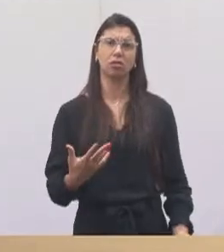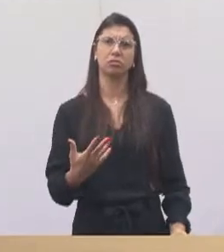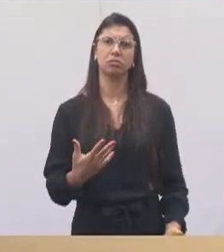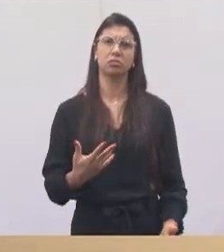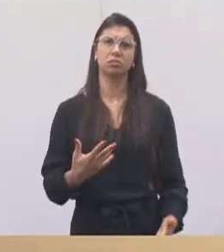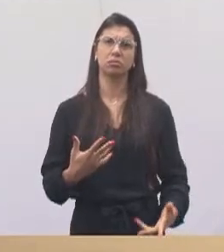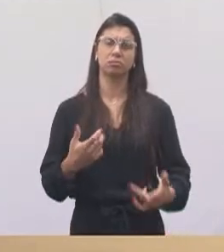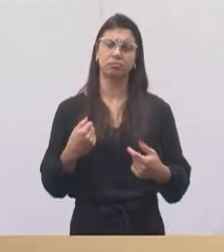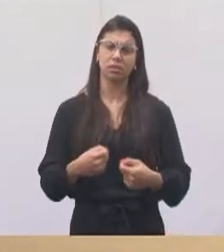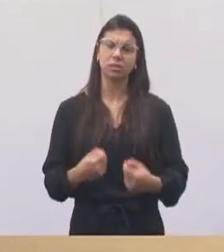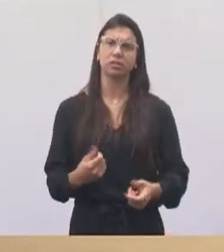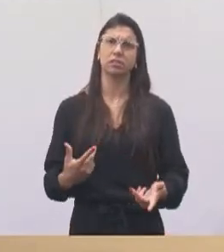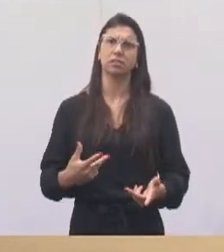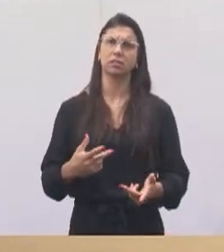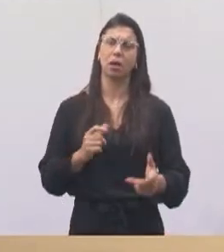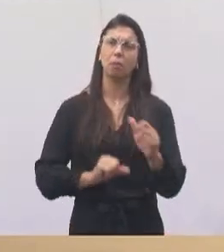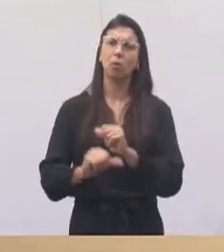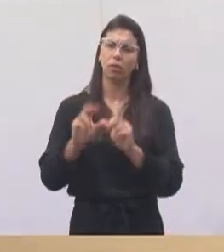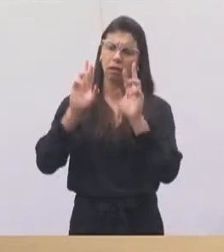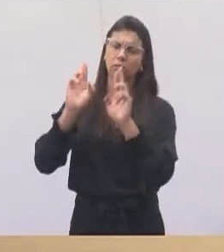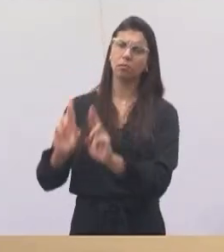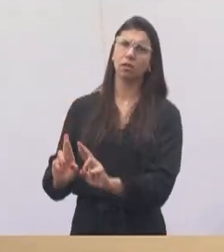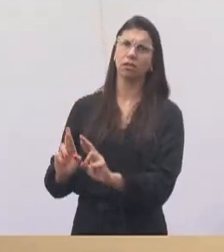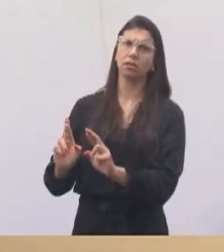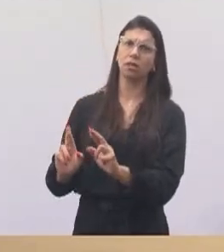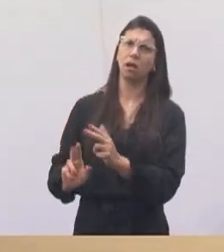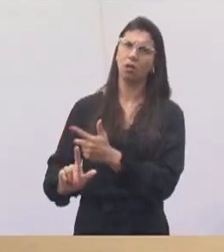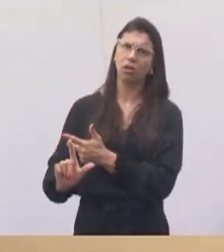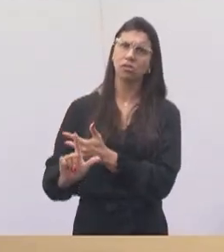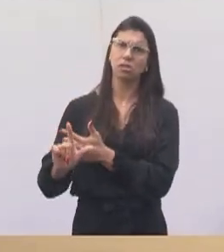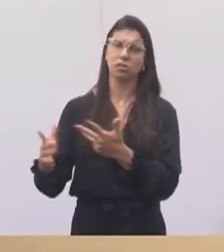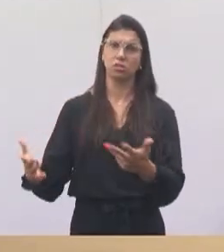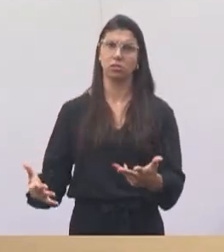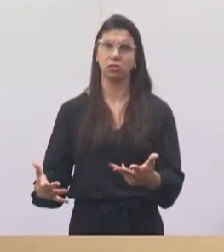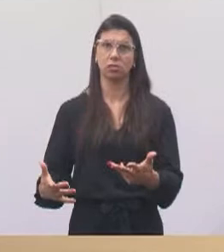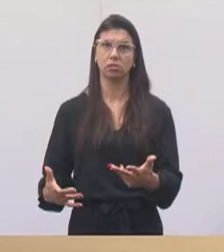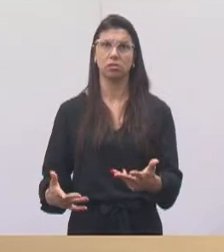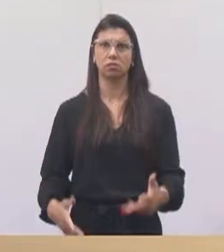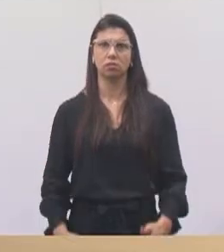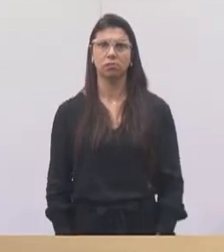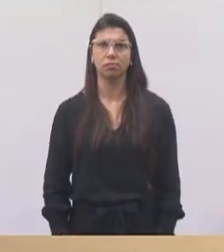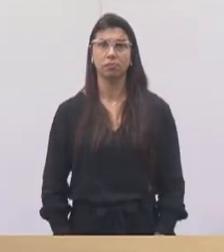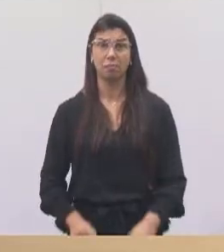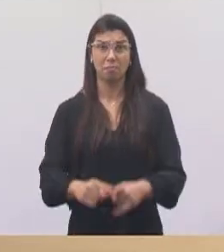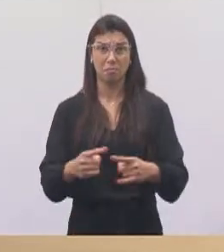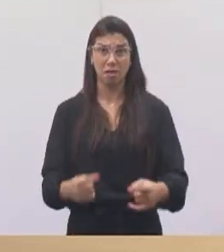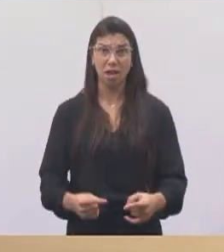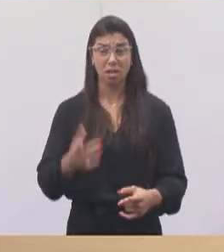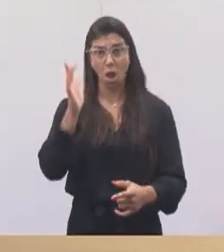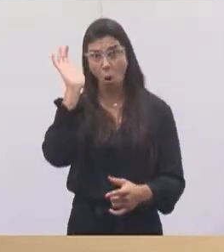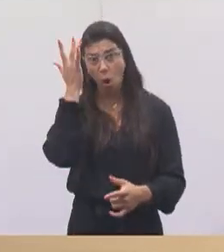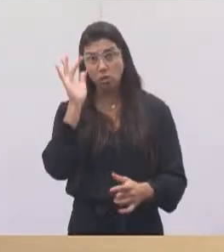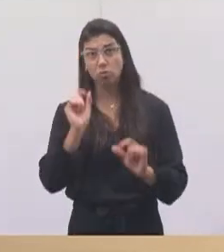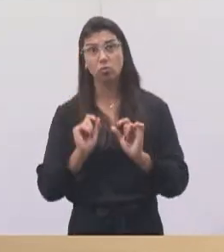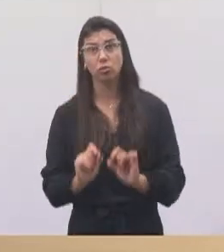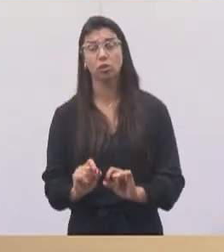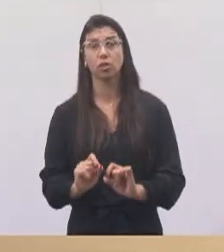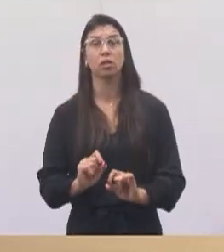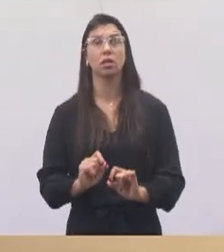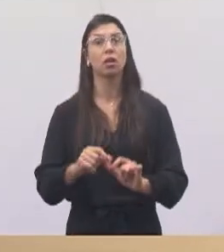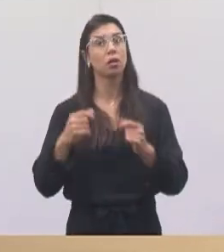trabalhando certinho. Isso é uma total falta de respeito com o Legislativo, mas eu acho que esse respeito tem que